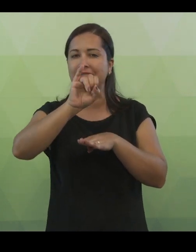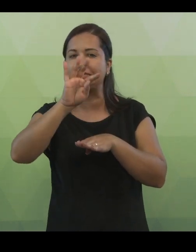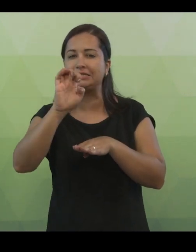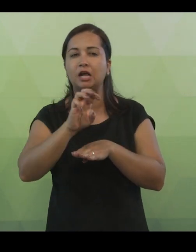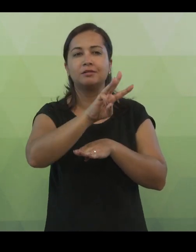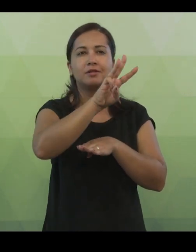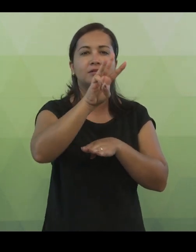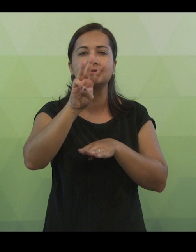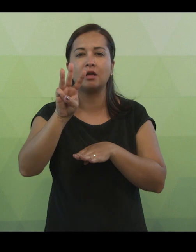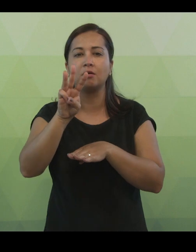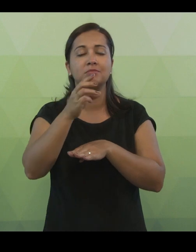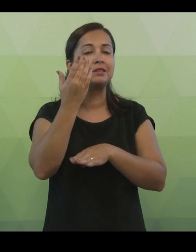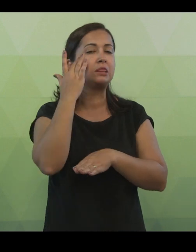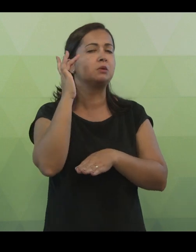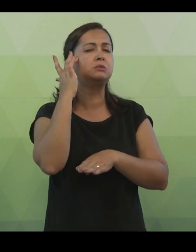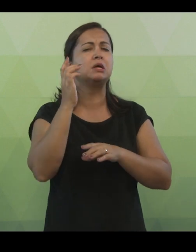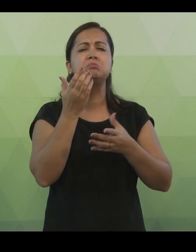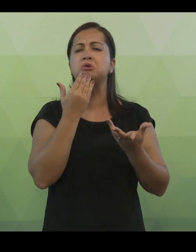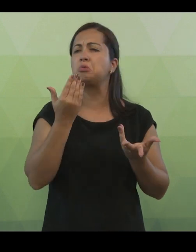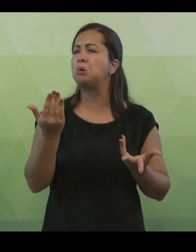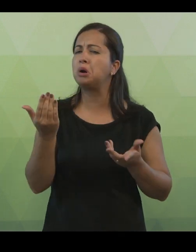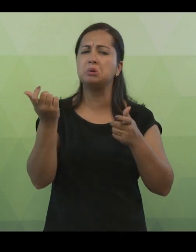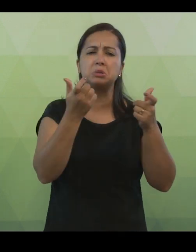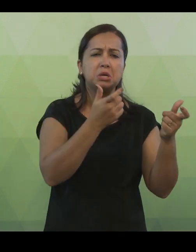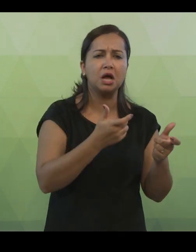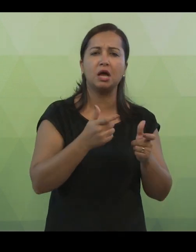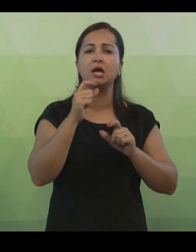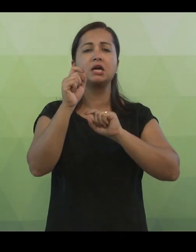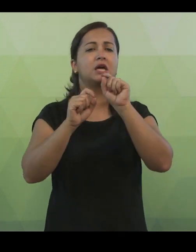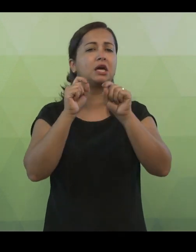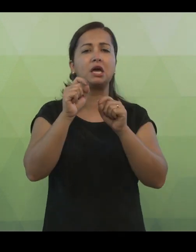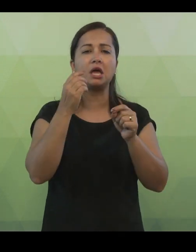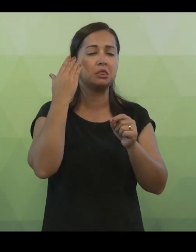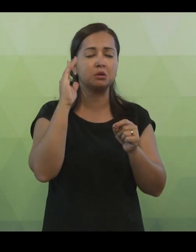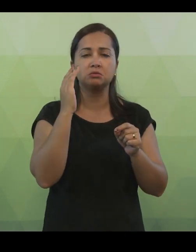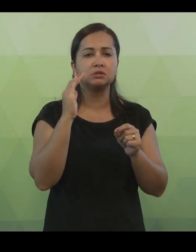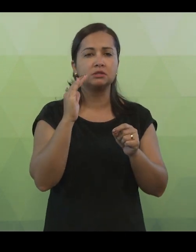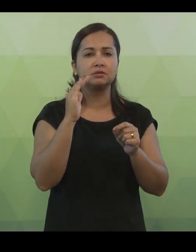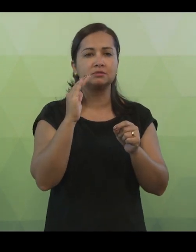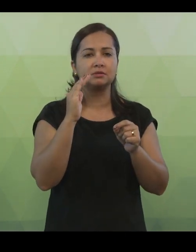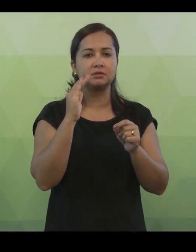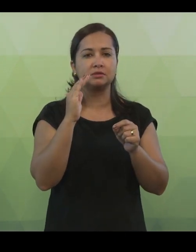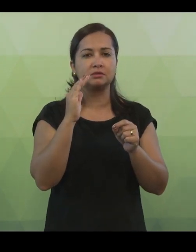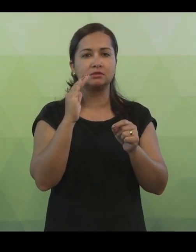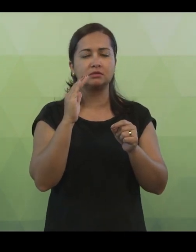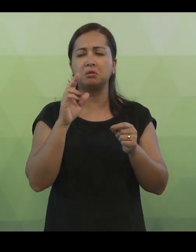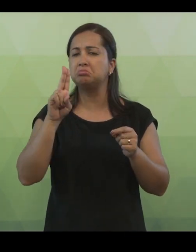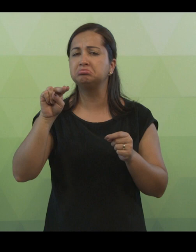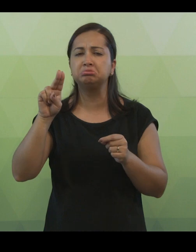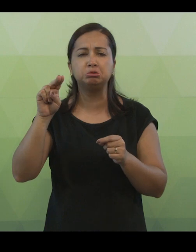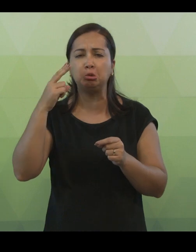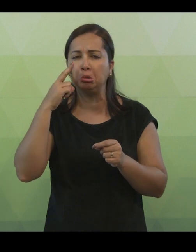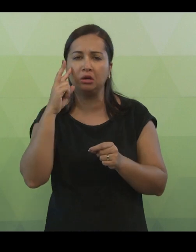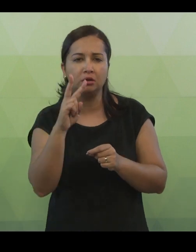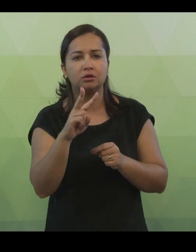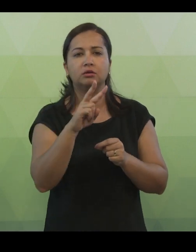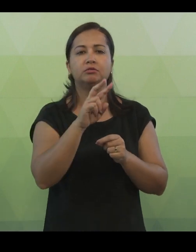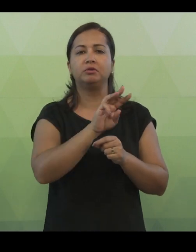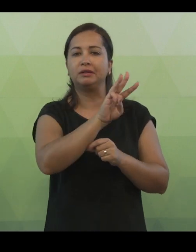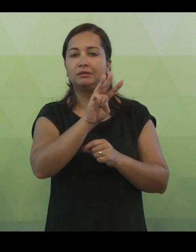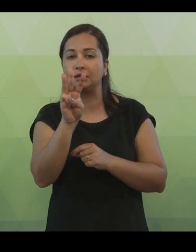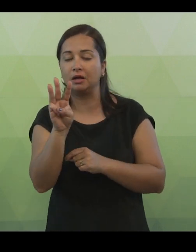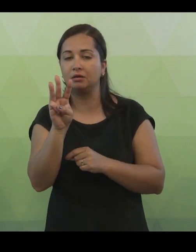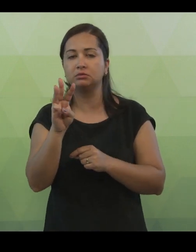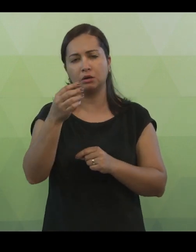você não conhece a procedência, né, que você não sabe de onde que é, né, de quem que é, que você não sabe o que é que aquele site faz, tá? Que você nunca ouviu falar daquele site,